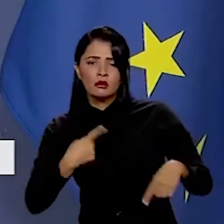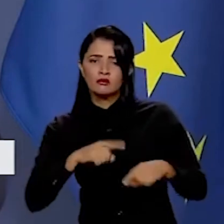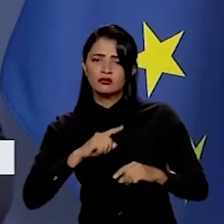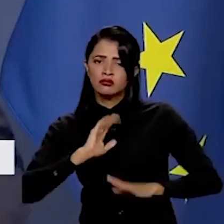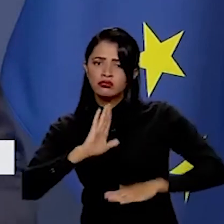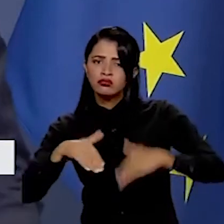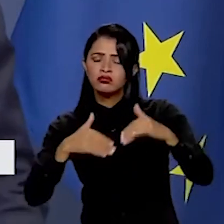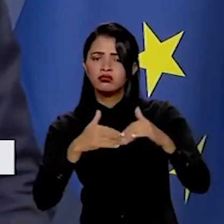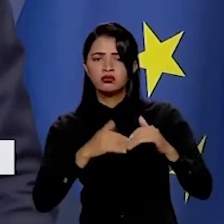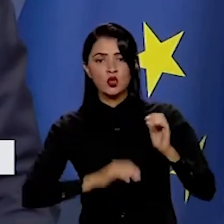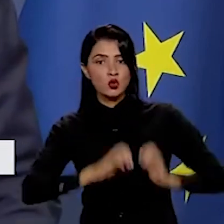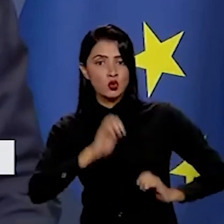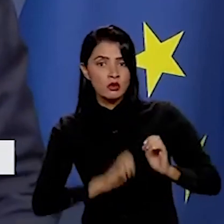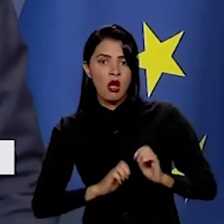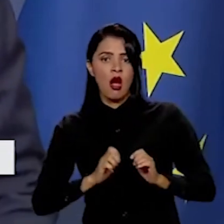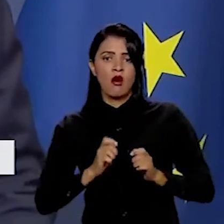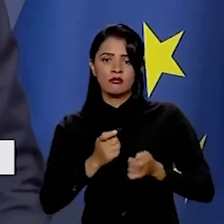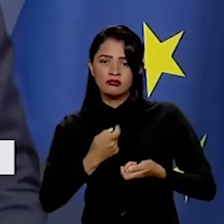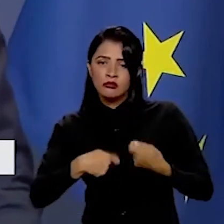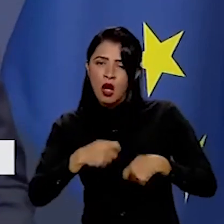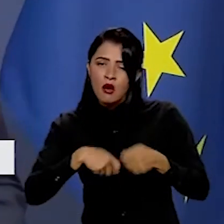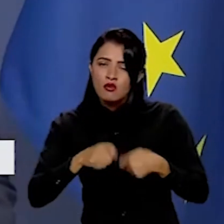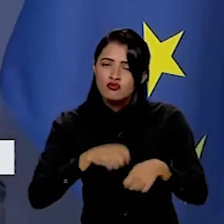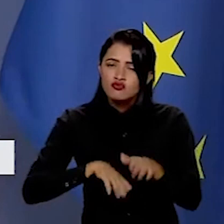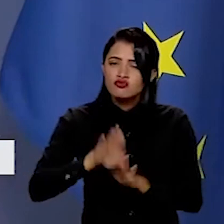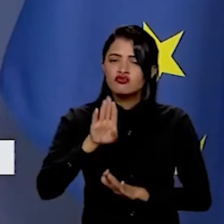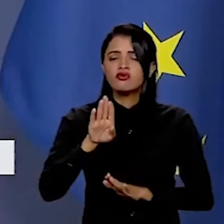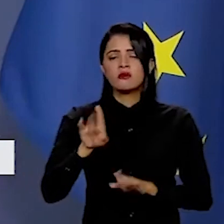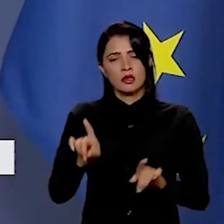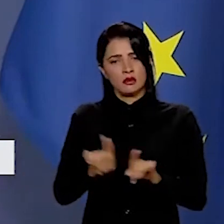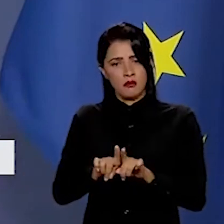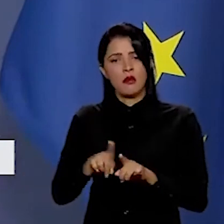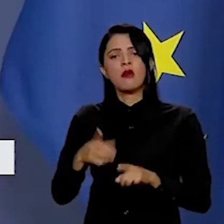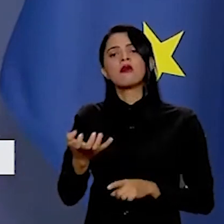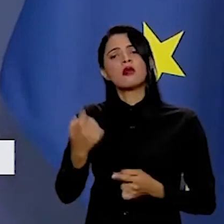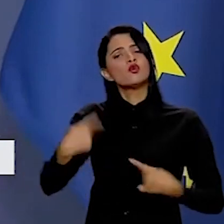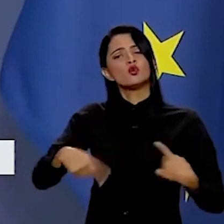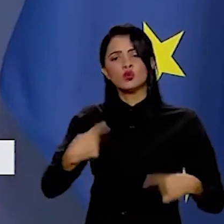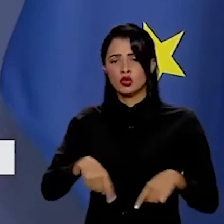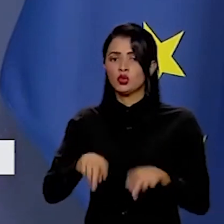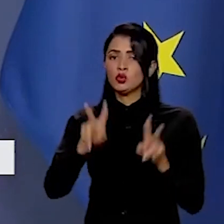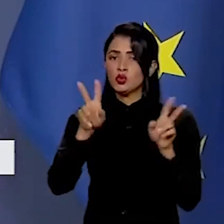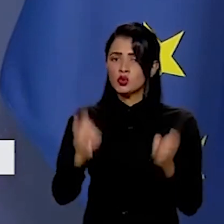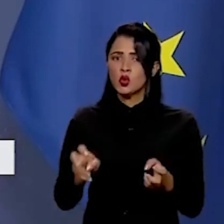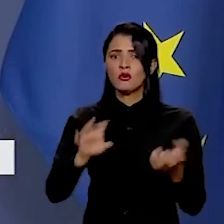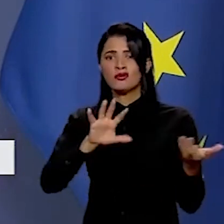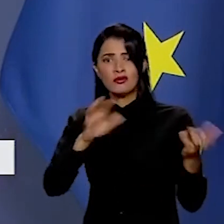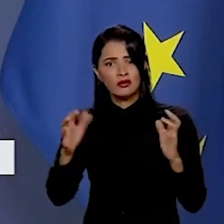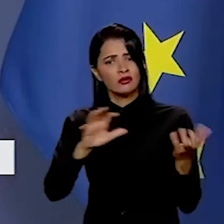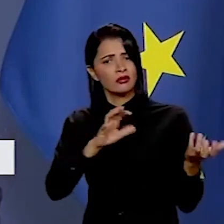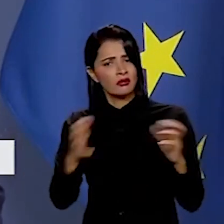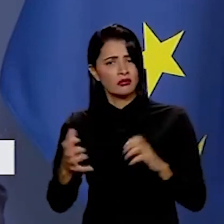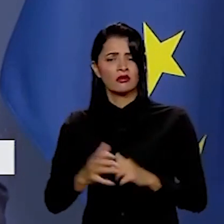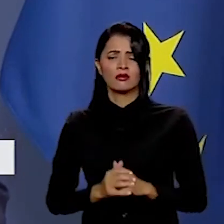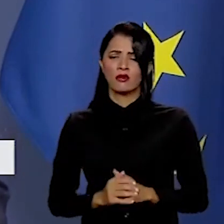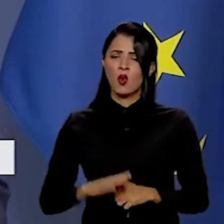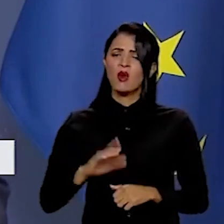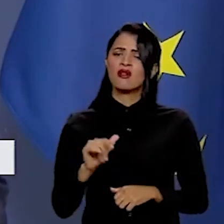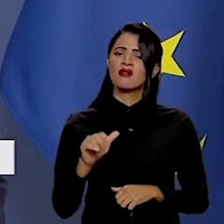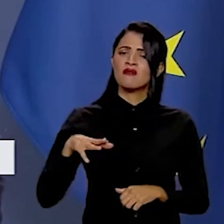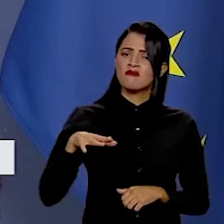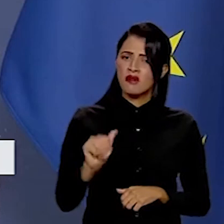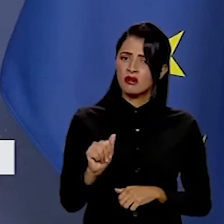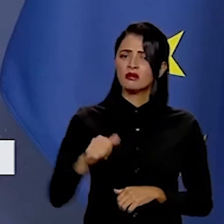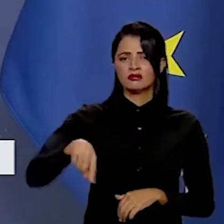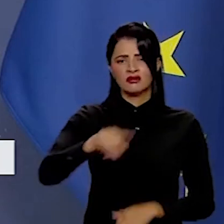desenvolvimento industrial do crescimento econômico Mas queremos discutir profundamente a questão climática é todo mundo sabe